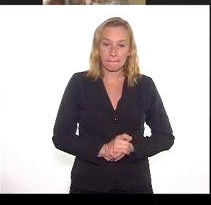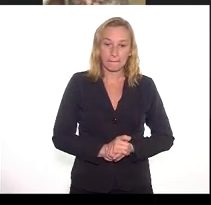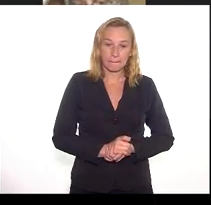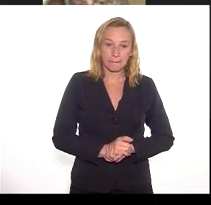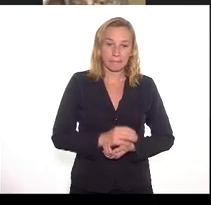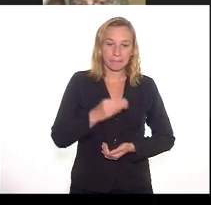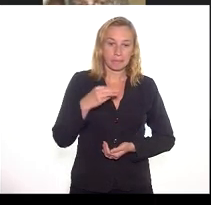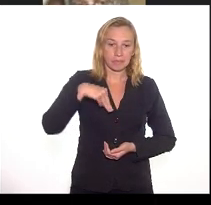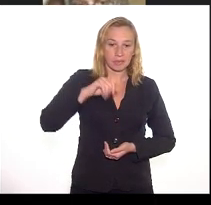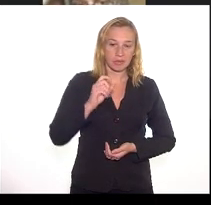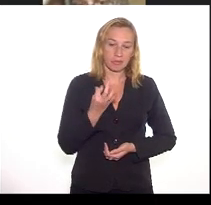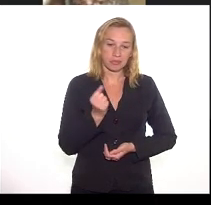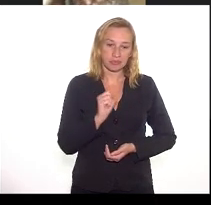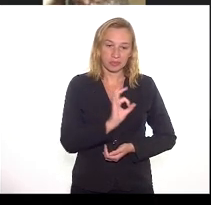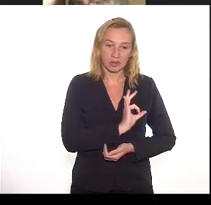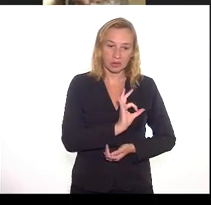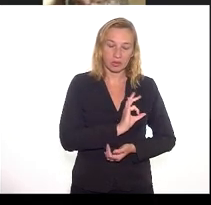Deputada Marta Rocha, por favor.